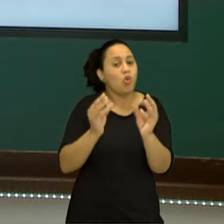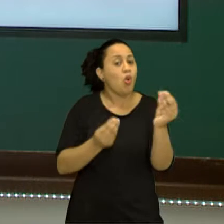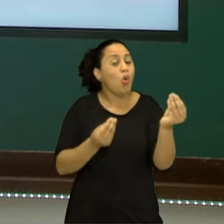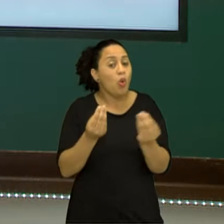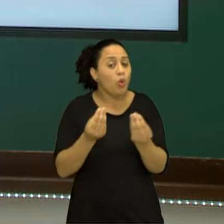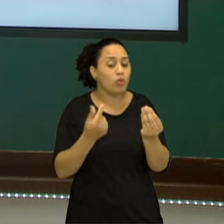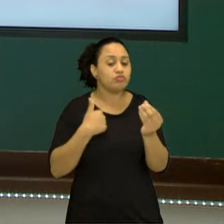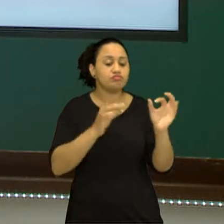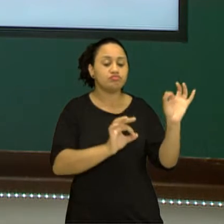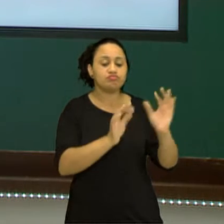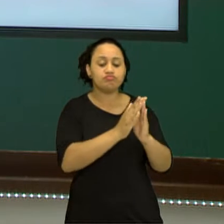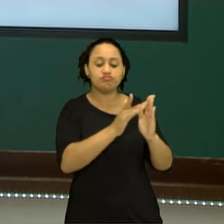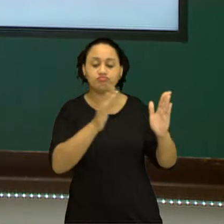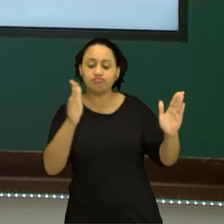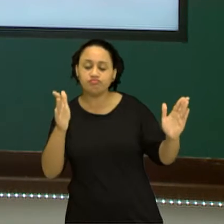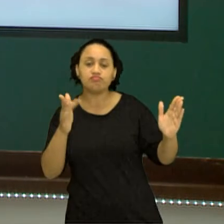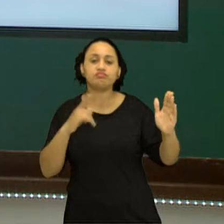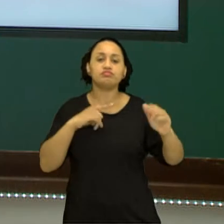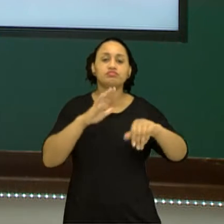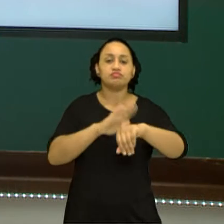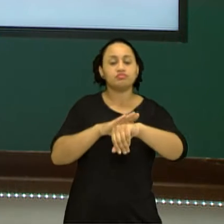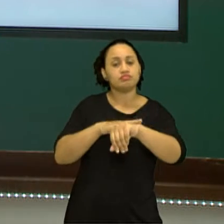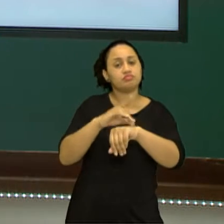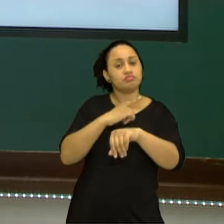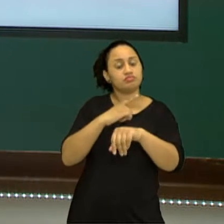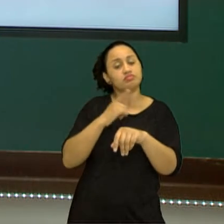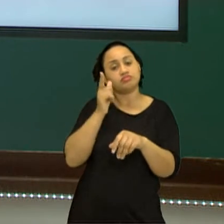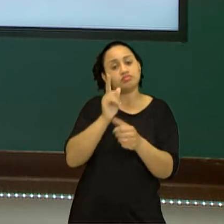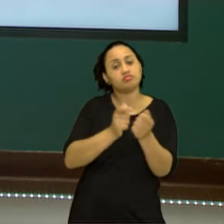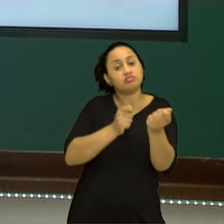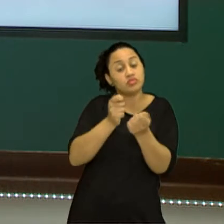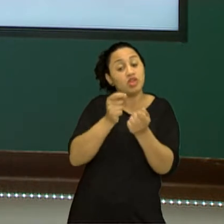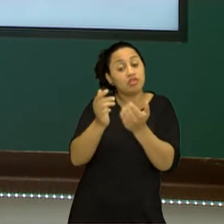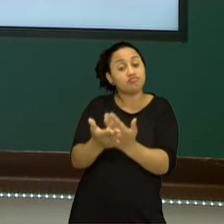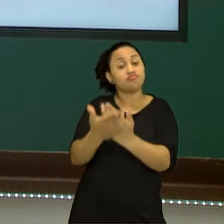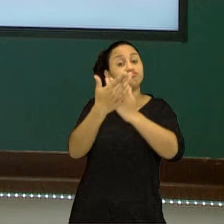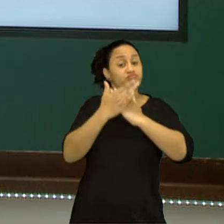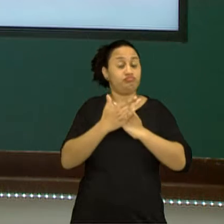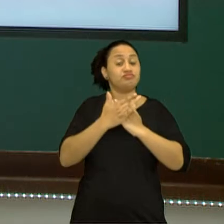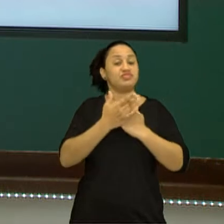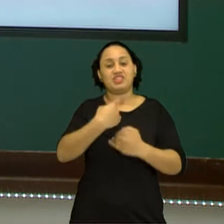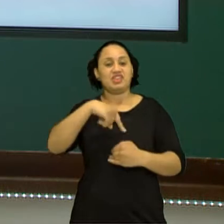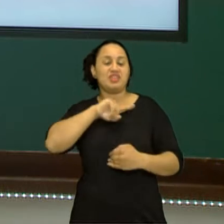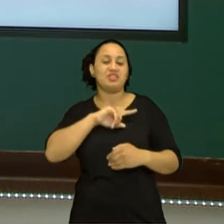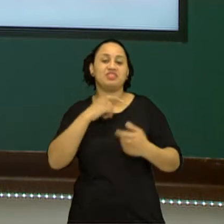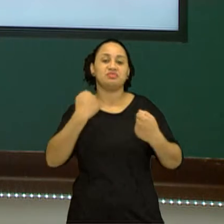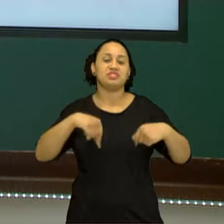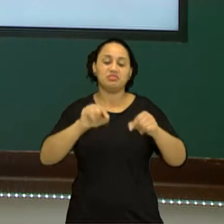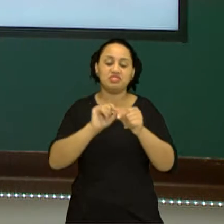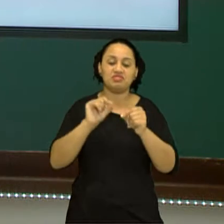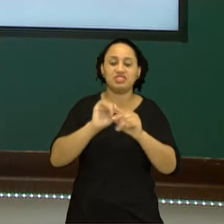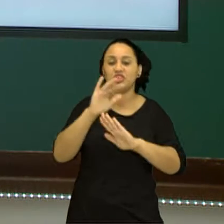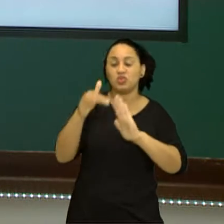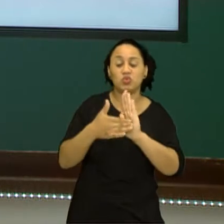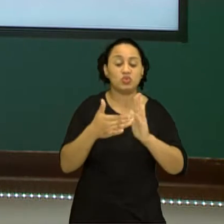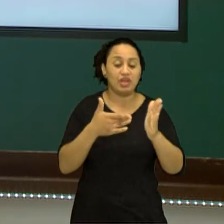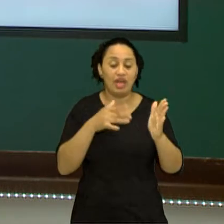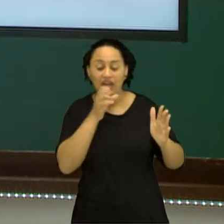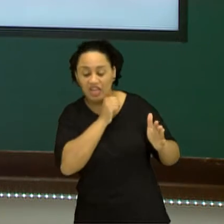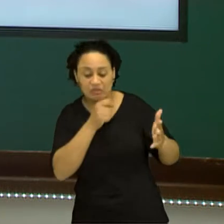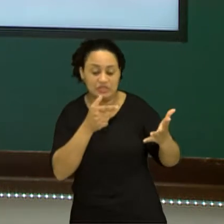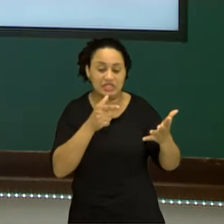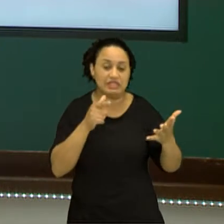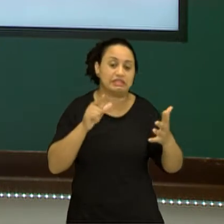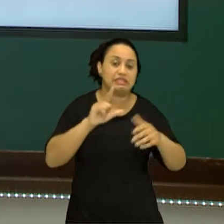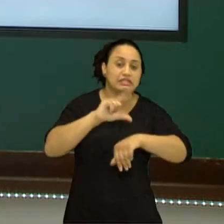aí controlar o nosso tempo para que ele, né, seja o nosso aliado e a gente não fique fazendo as tarefas em cima da hora, né? E a